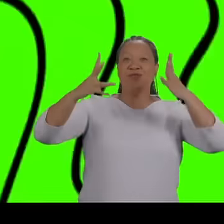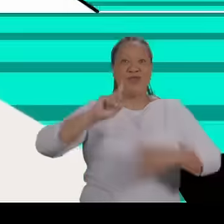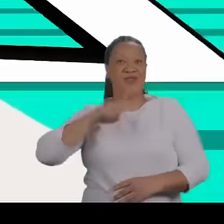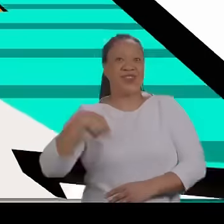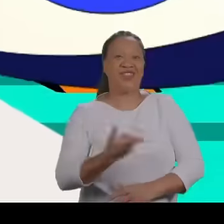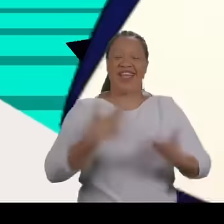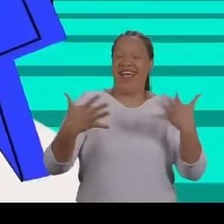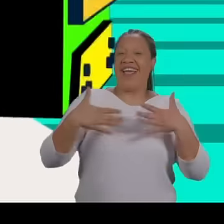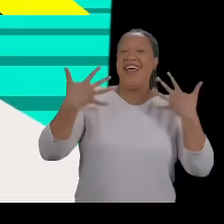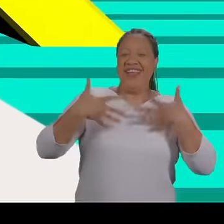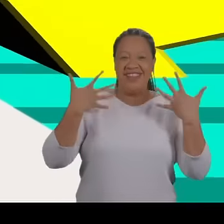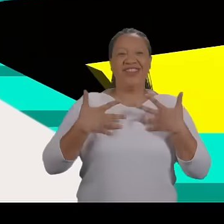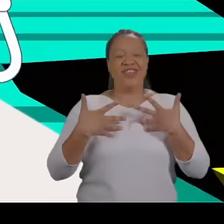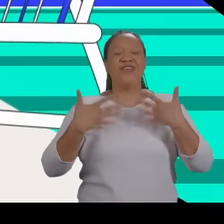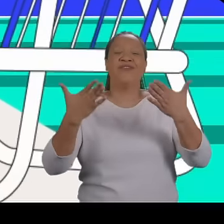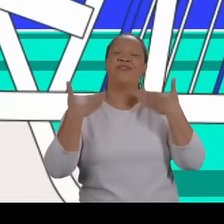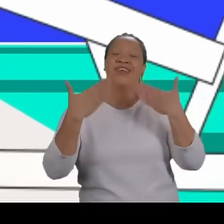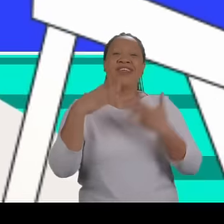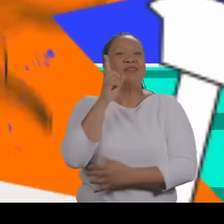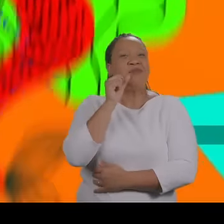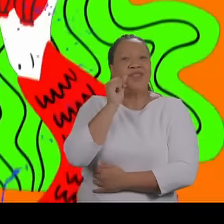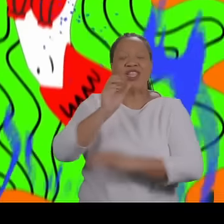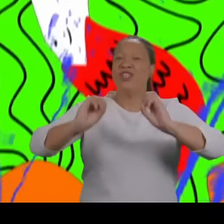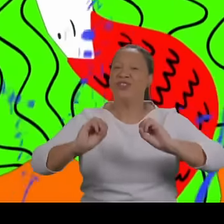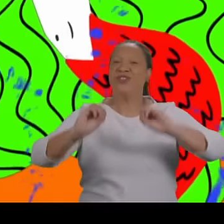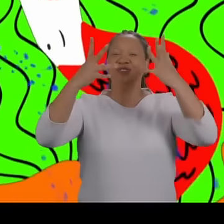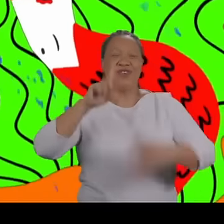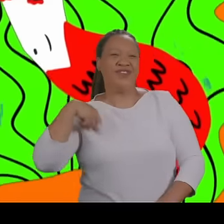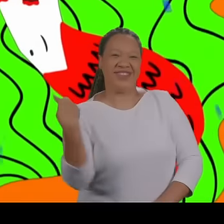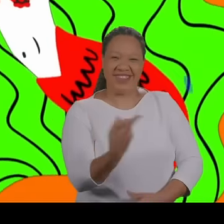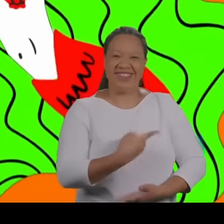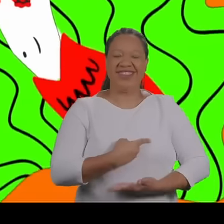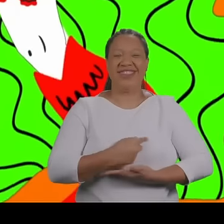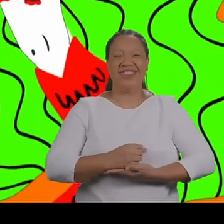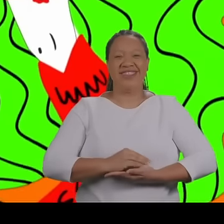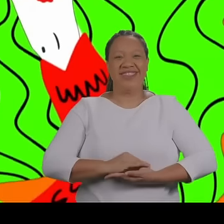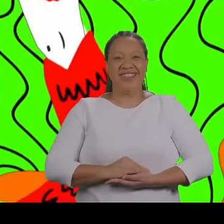sendo um show pra todos nós. Verão Maceió, é show pra todos nós!